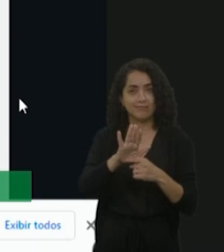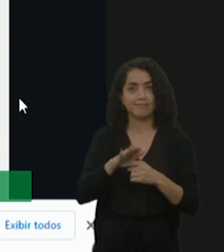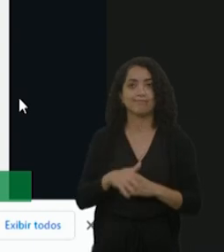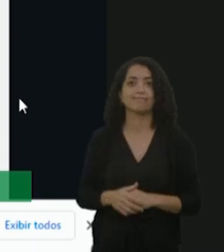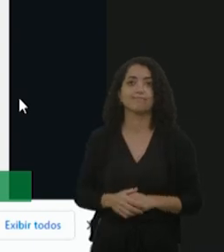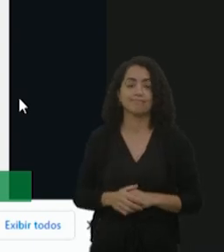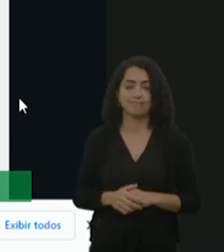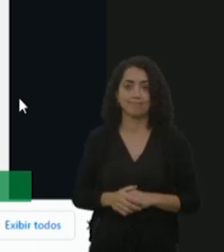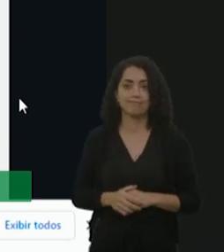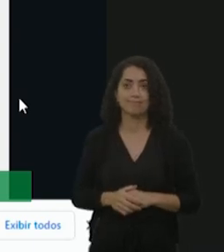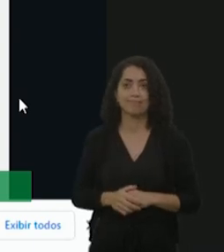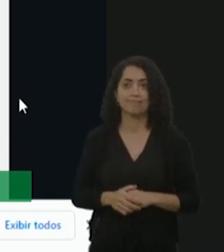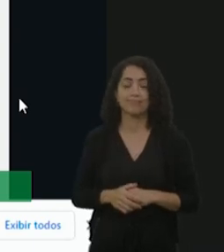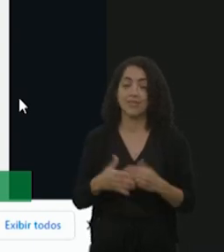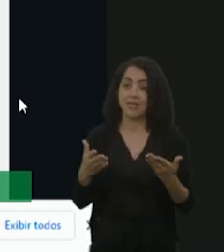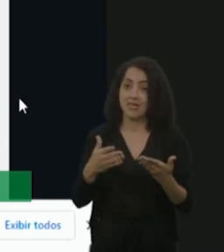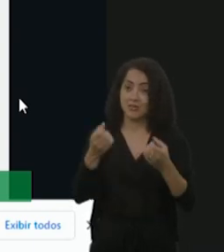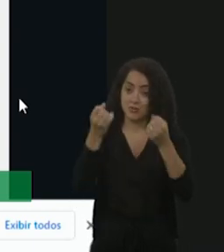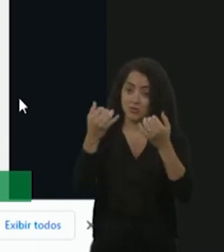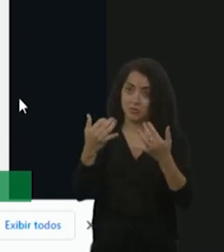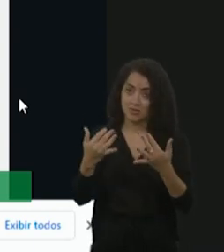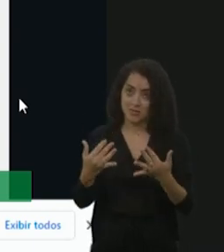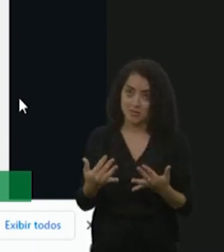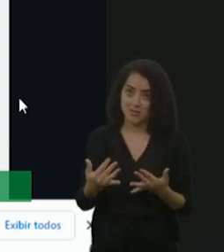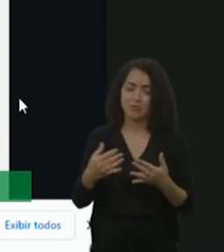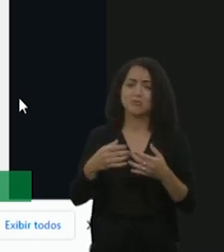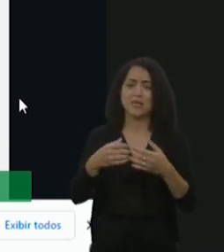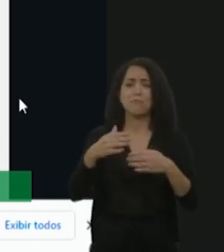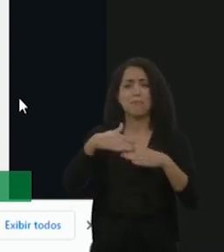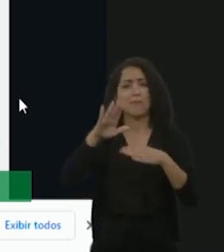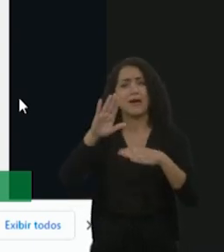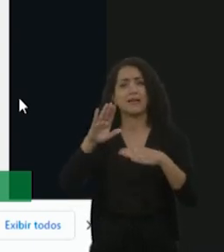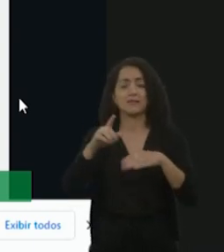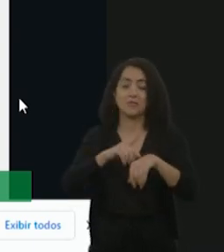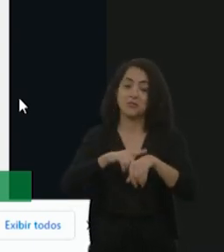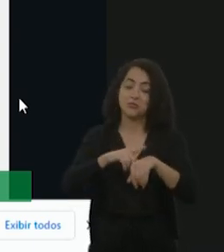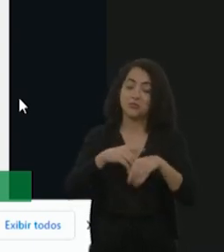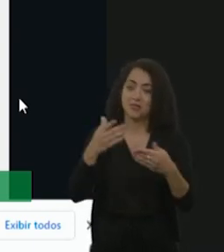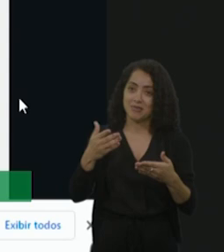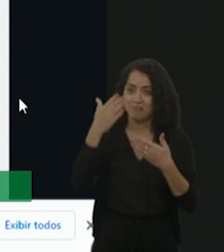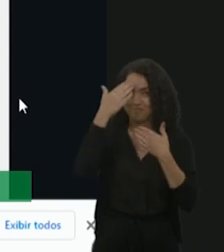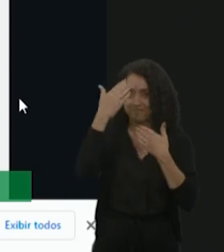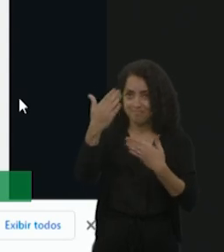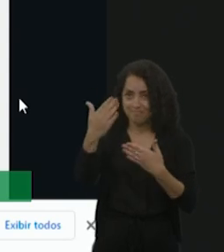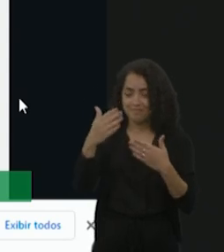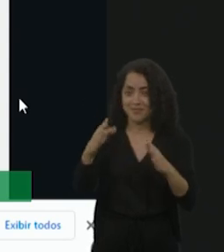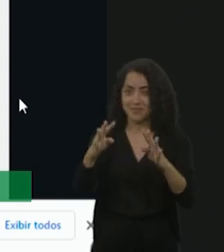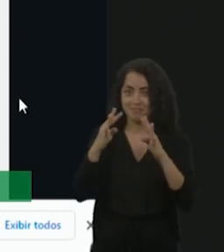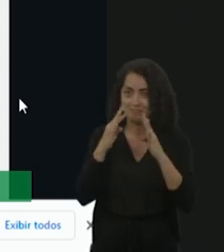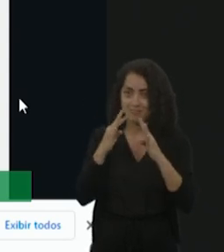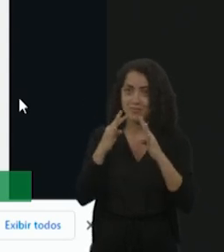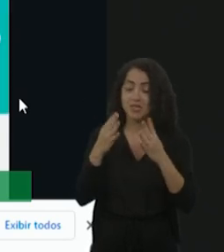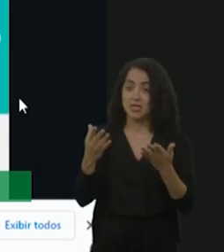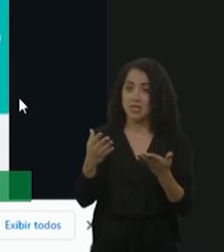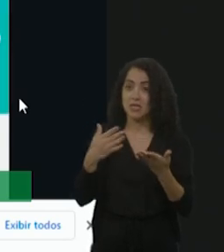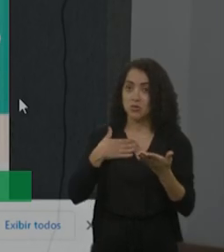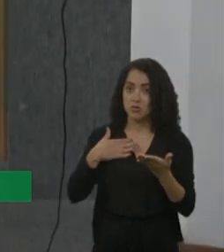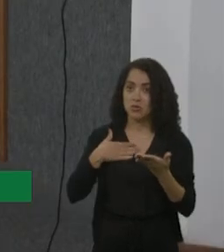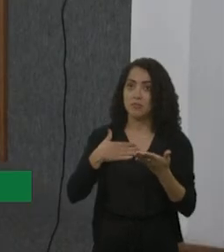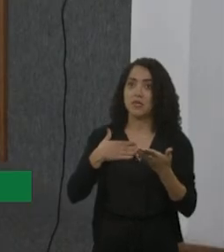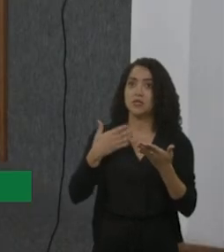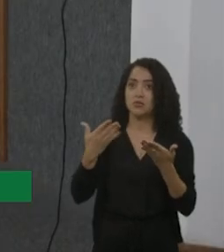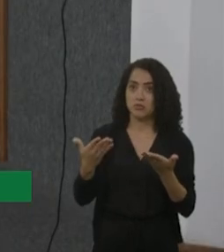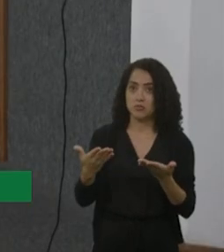É isso que eu tinha para dizer. Na verdade, tinha mais coisas para dizer, mas, pelo tempo, é isso que eu tenho. Agradeço a atenção de todos. E estou disponível aqui nos meus